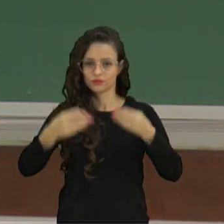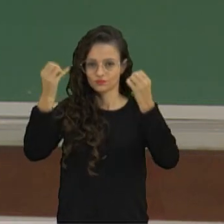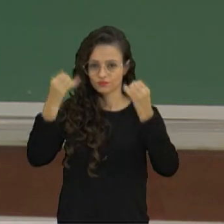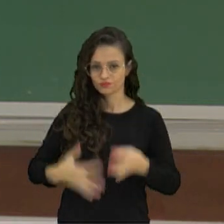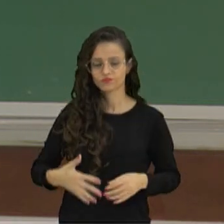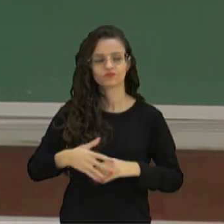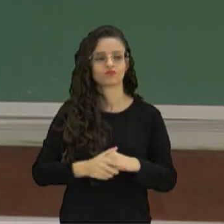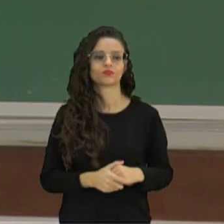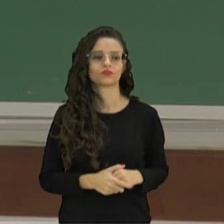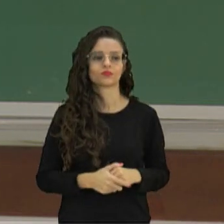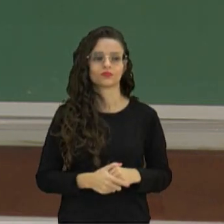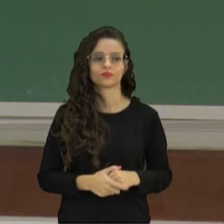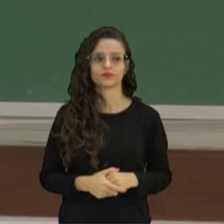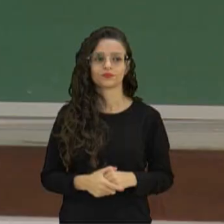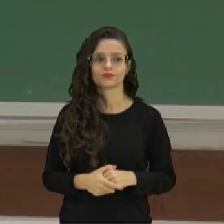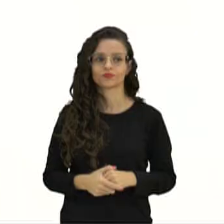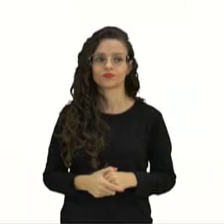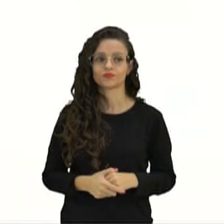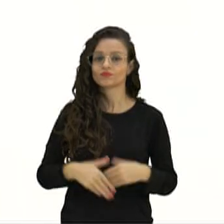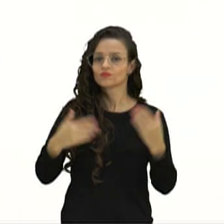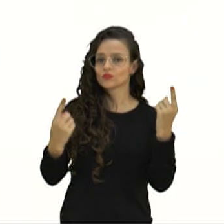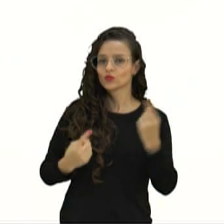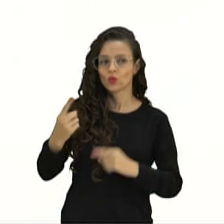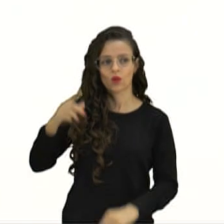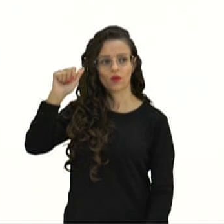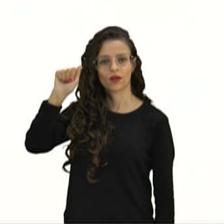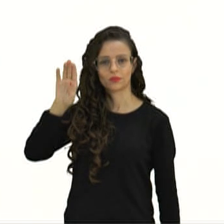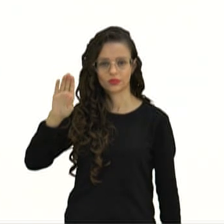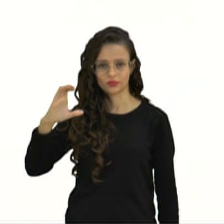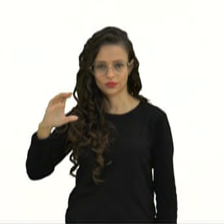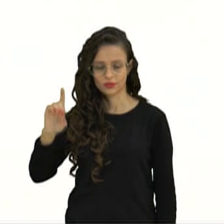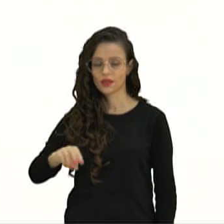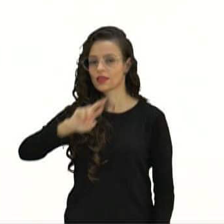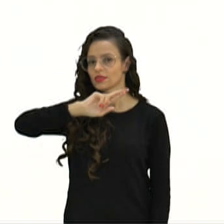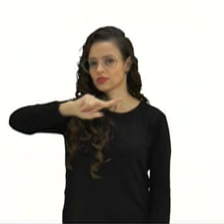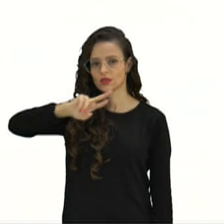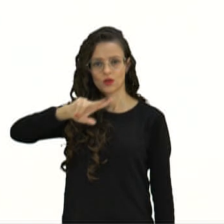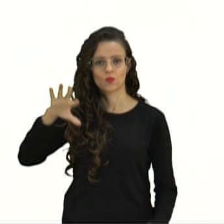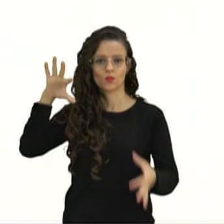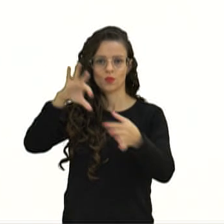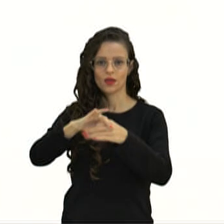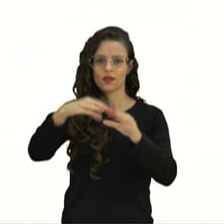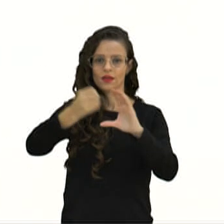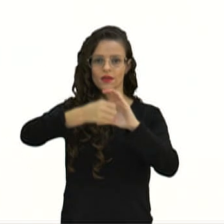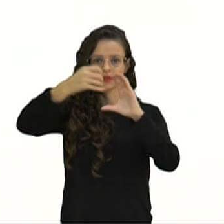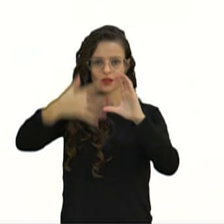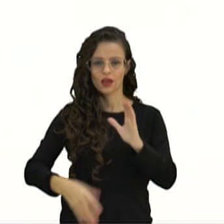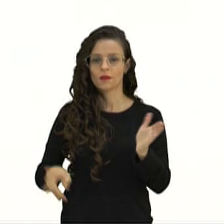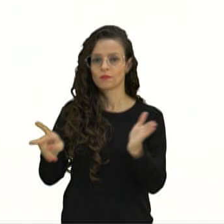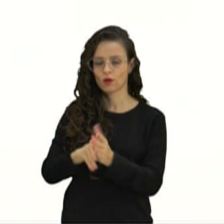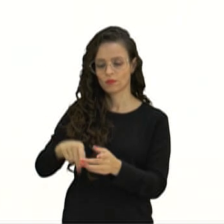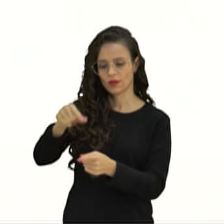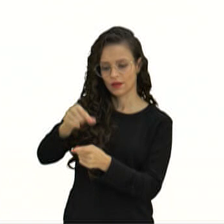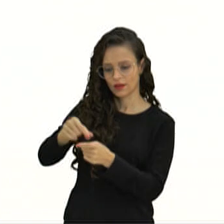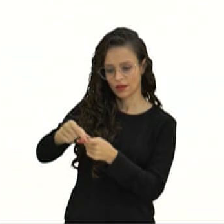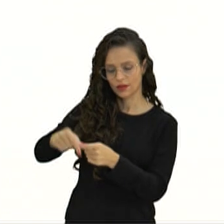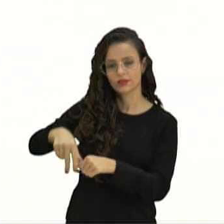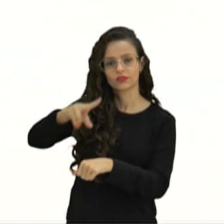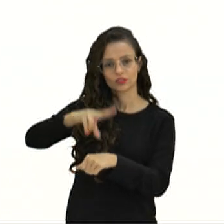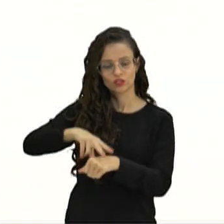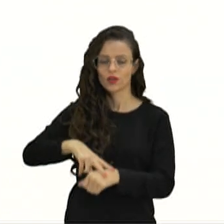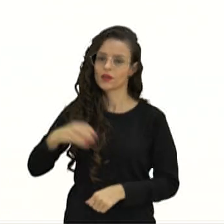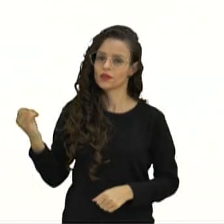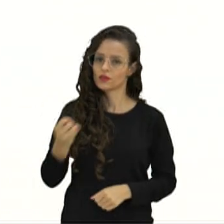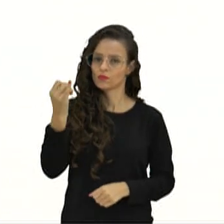ver se vocês entenderam. Qual dessas alternativas não é uma característica de ervilha relevante